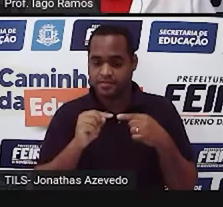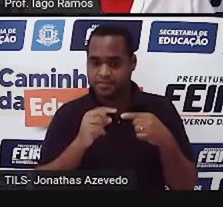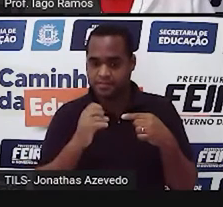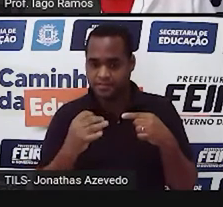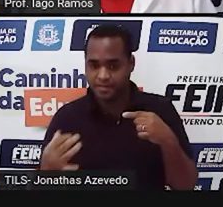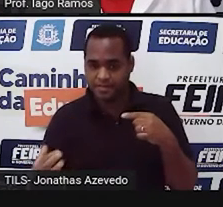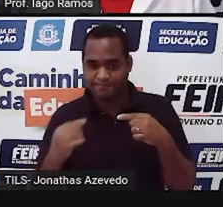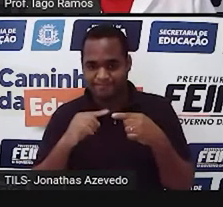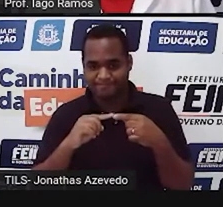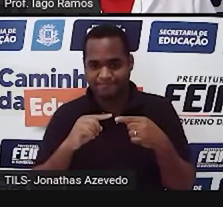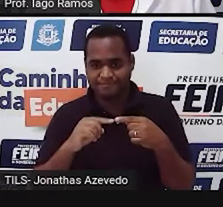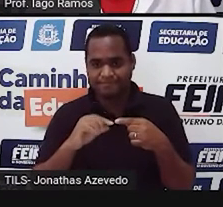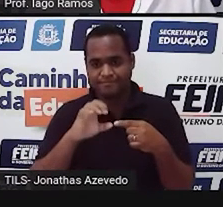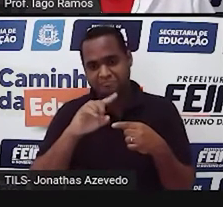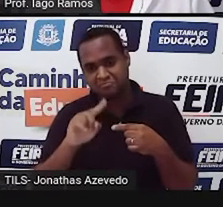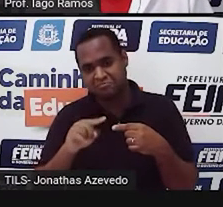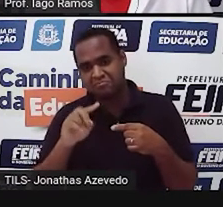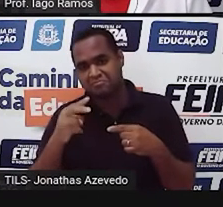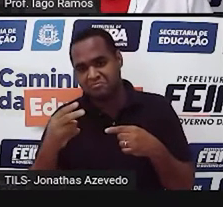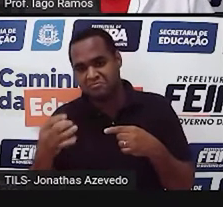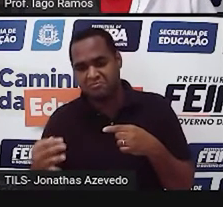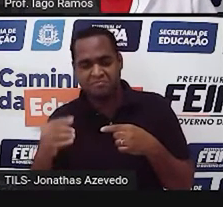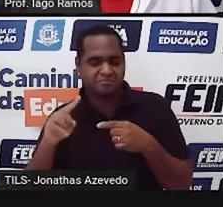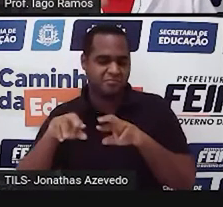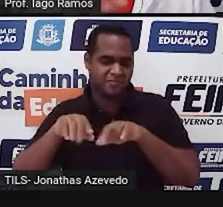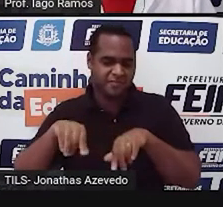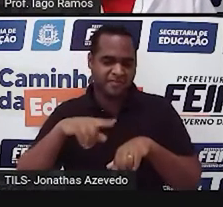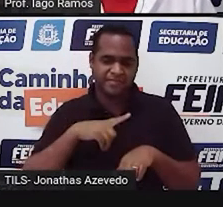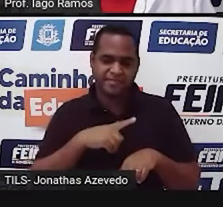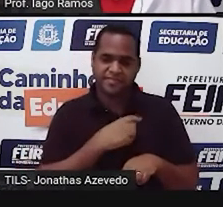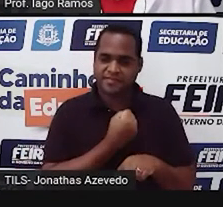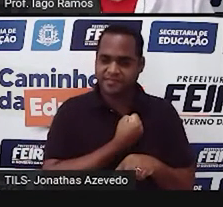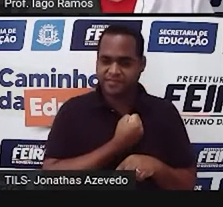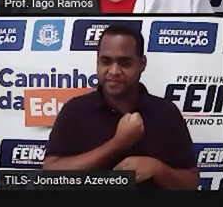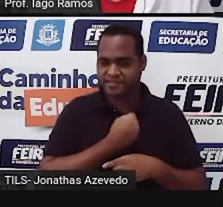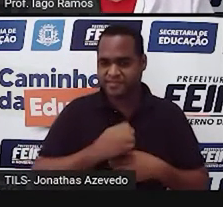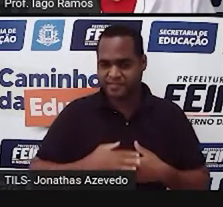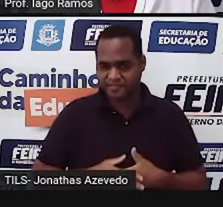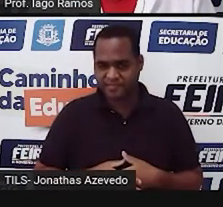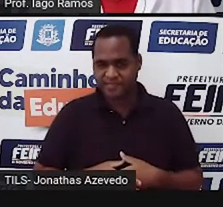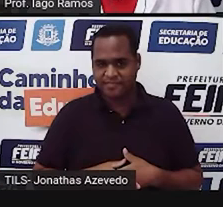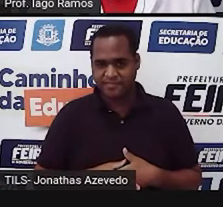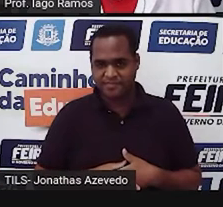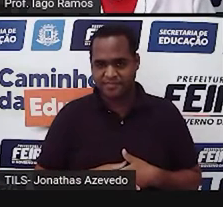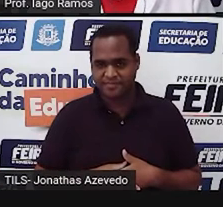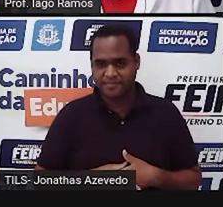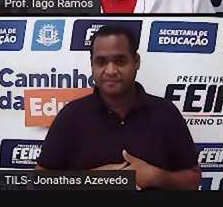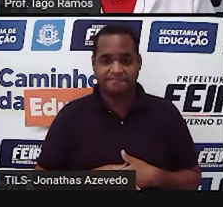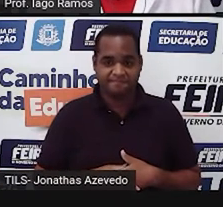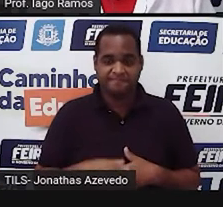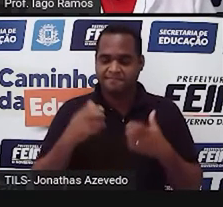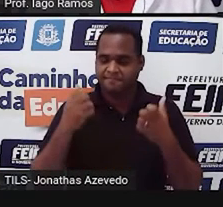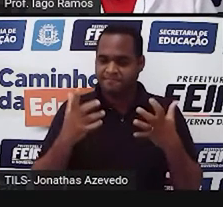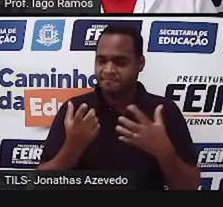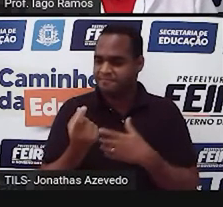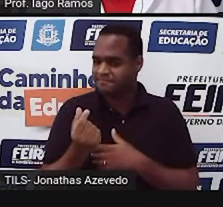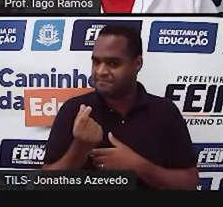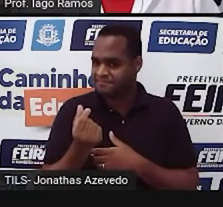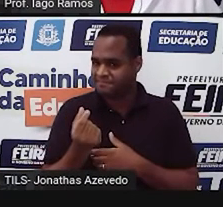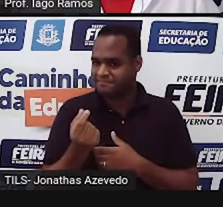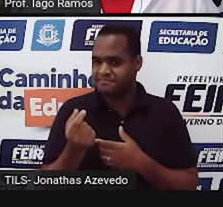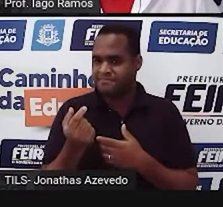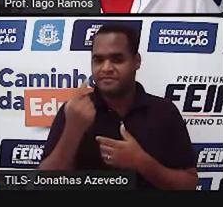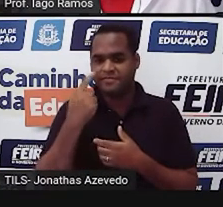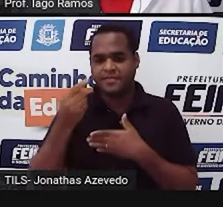de número que a gente estudou os números decimais É isso aí né e tem a ver com aquela imagenzinha ali do dinheiro né porque do